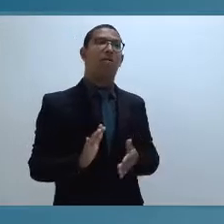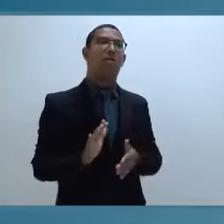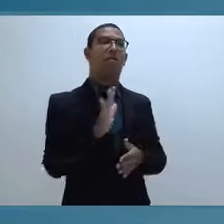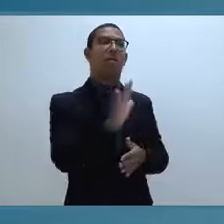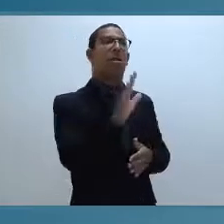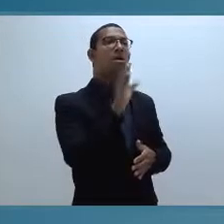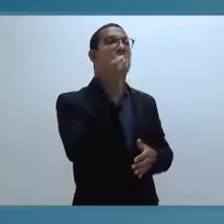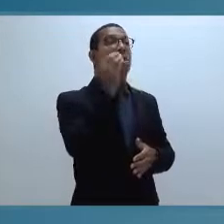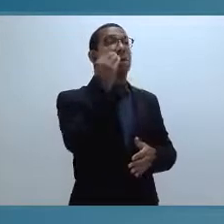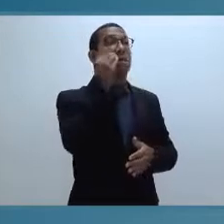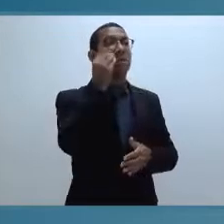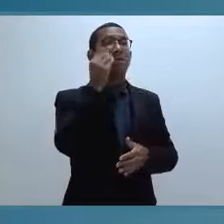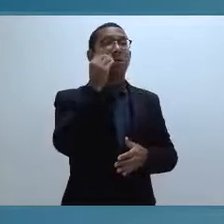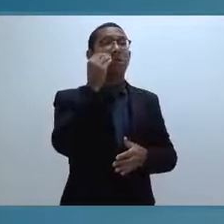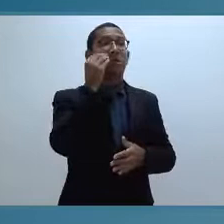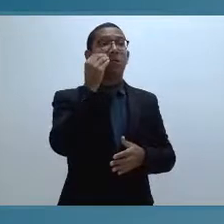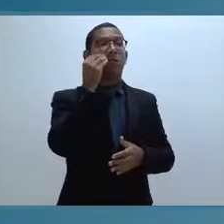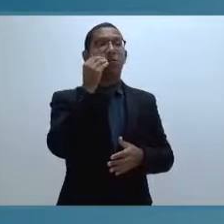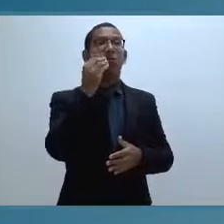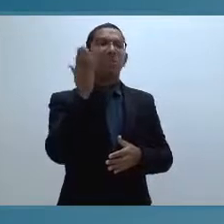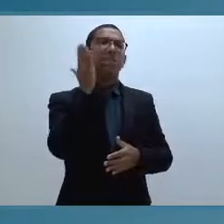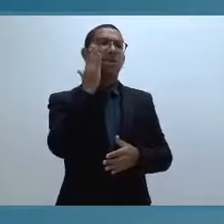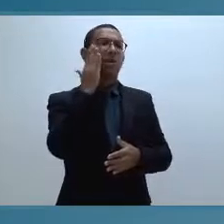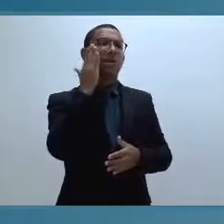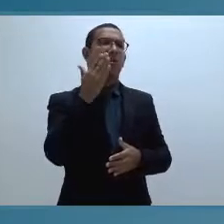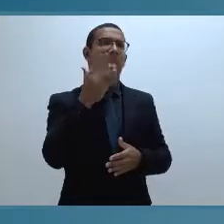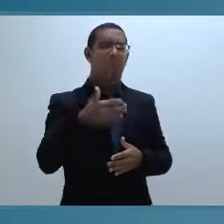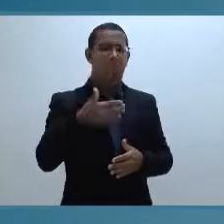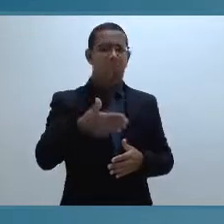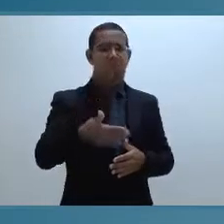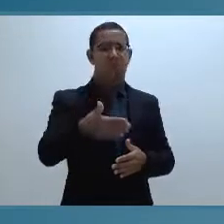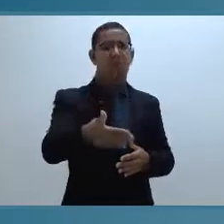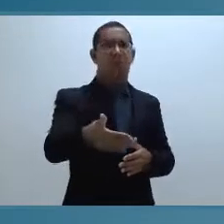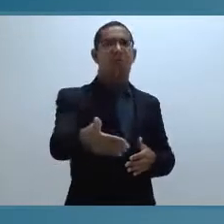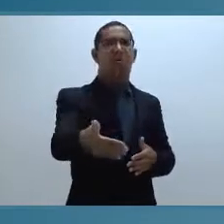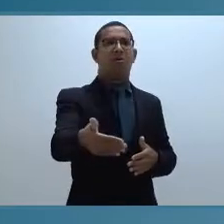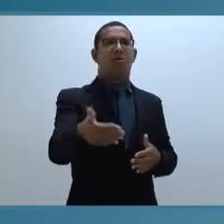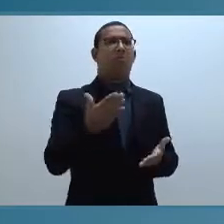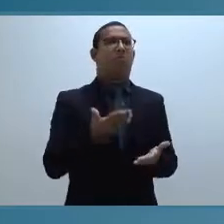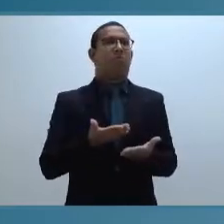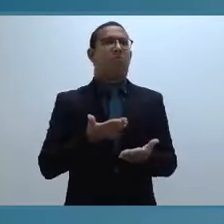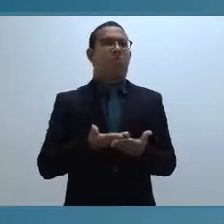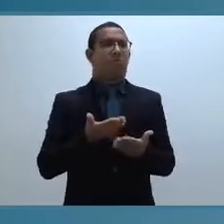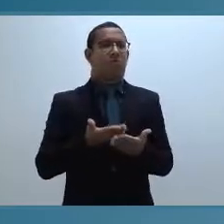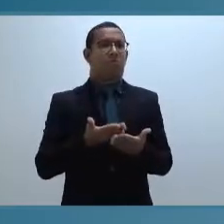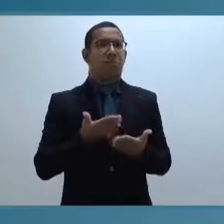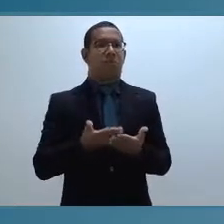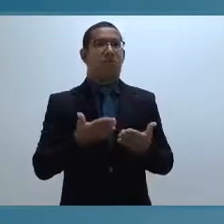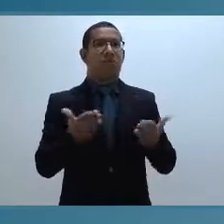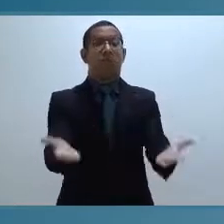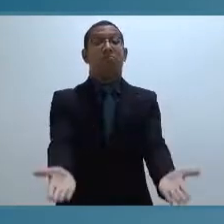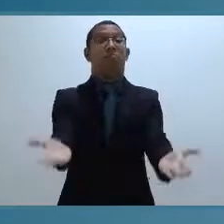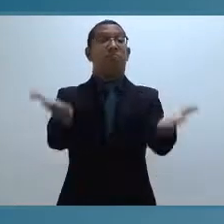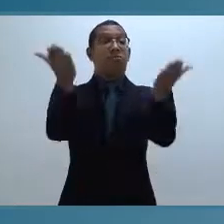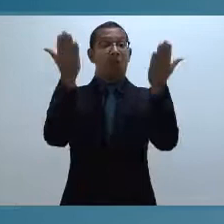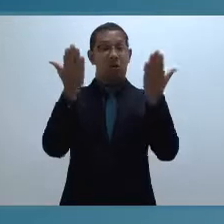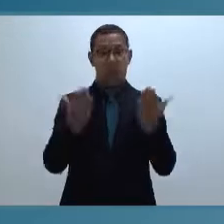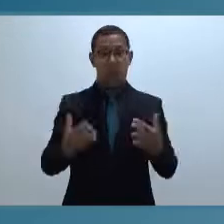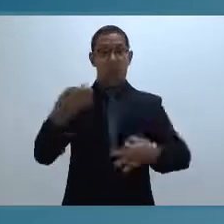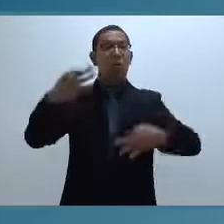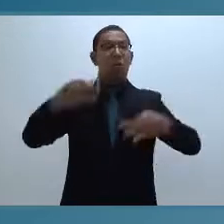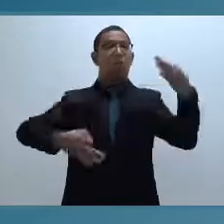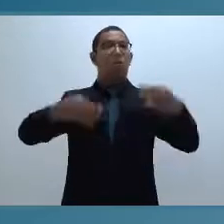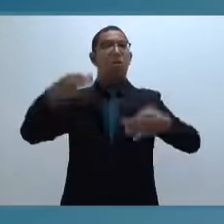brevemente já entrará, será apreciada essa nova minuta pelo código que será trazido para cá para o pleno, então